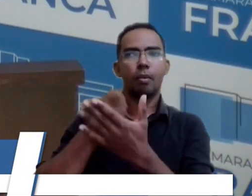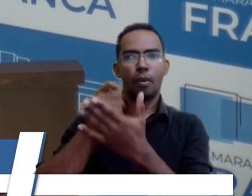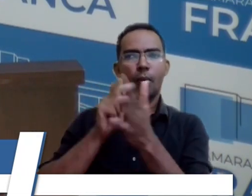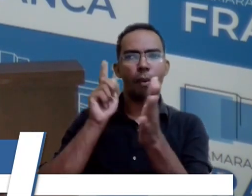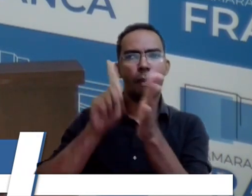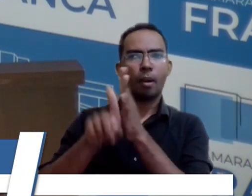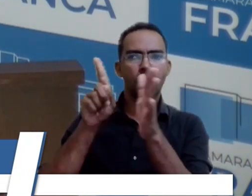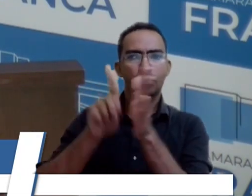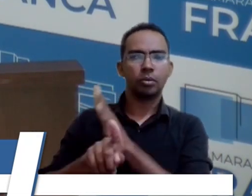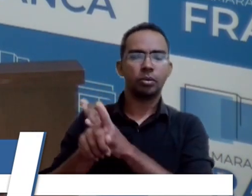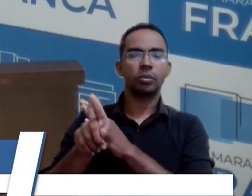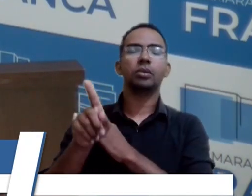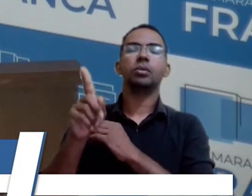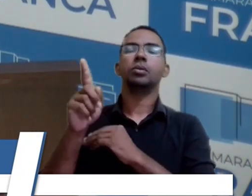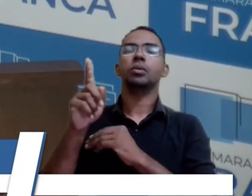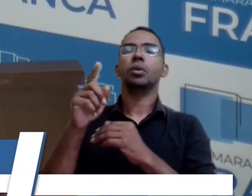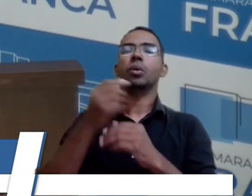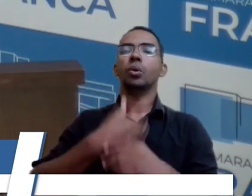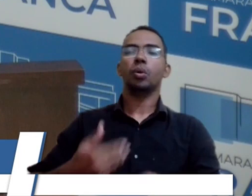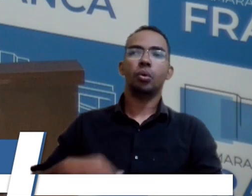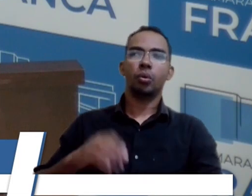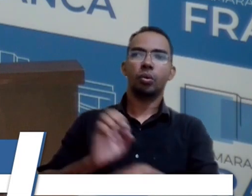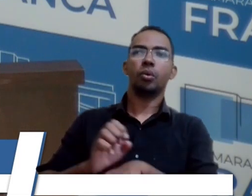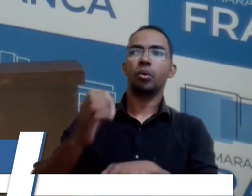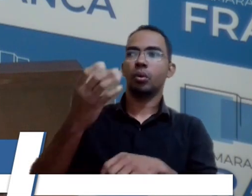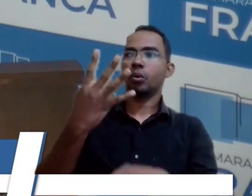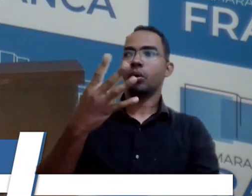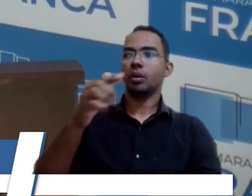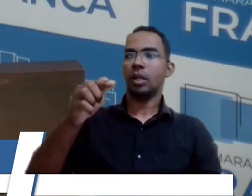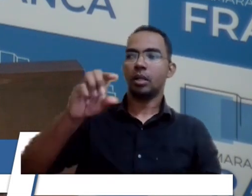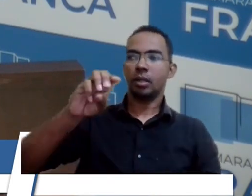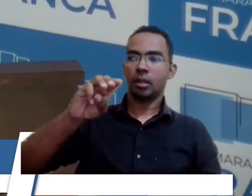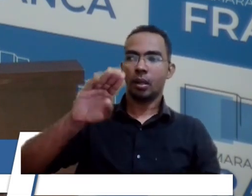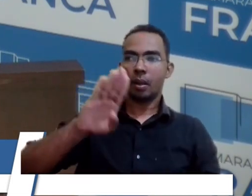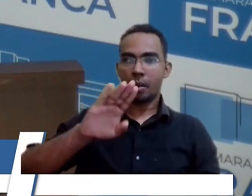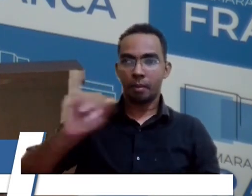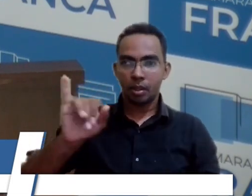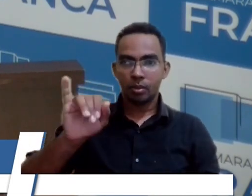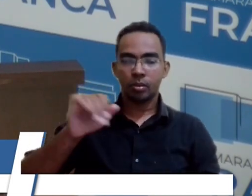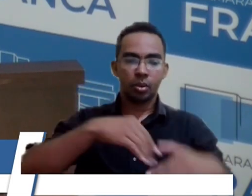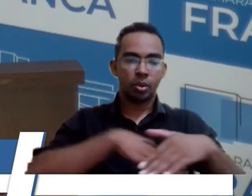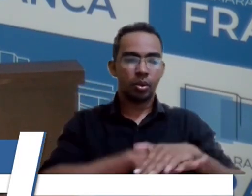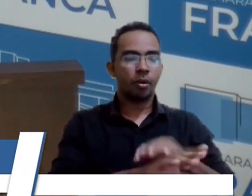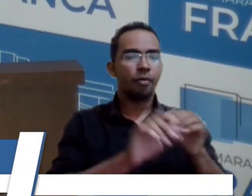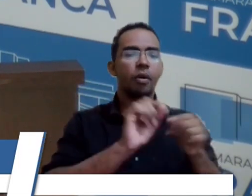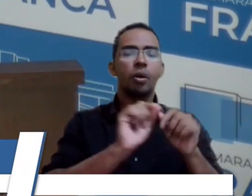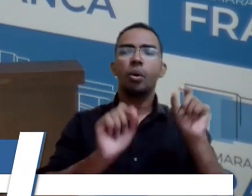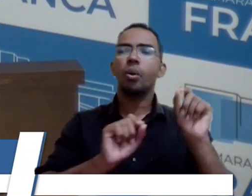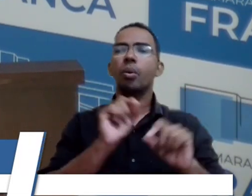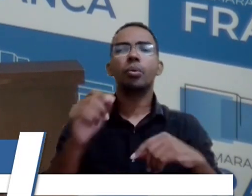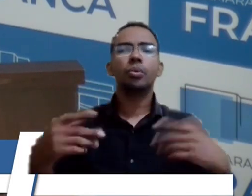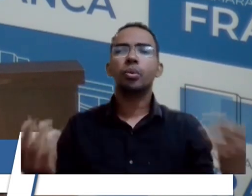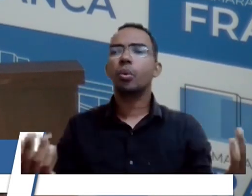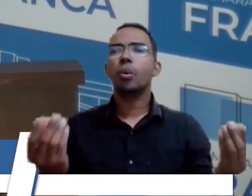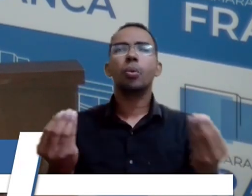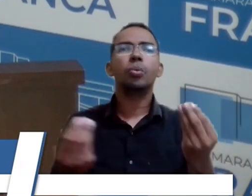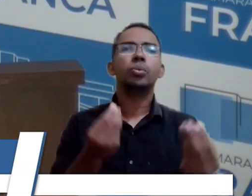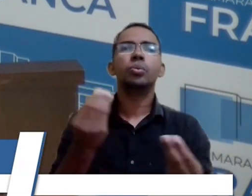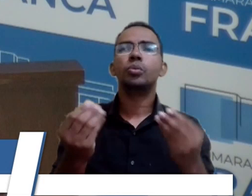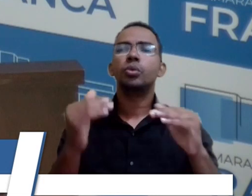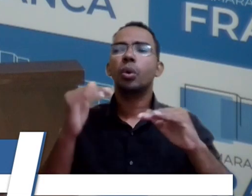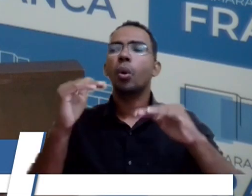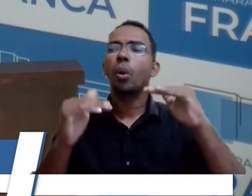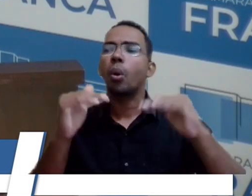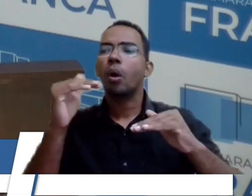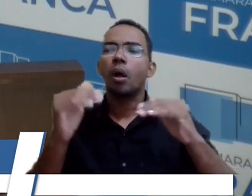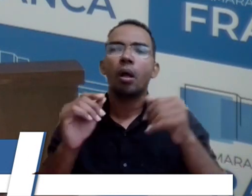anterior deixou 47 bilhões em caixa. E como, o que está sendo feito? Qual é a equidade que eles estão fazendo